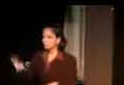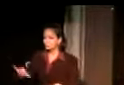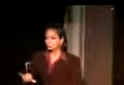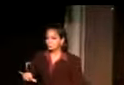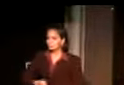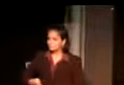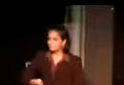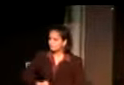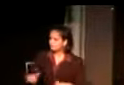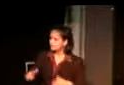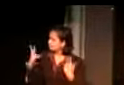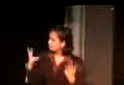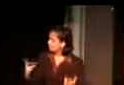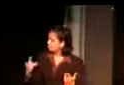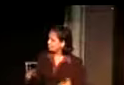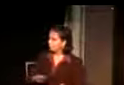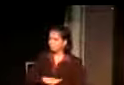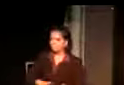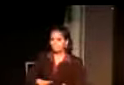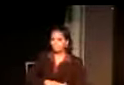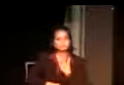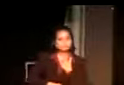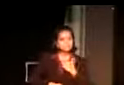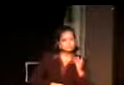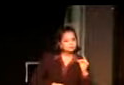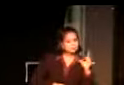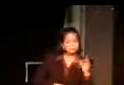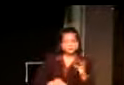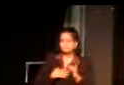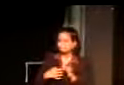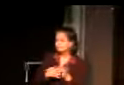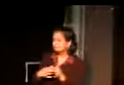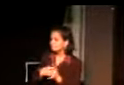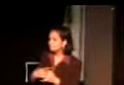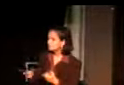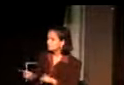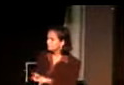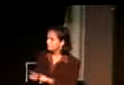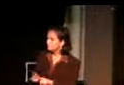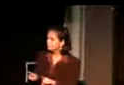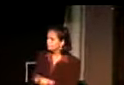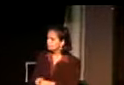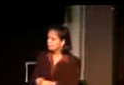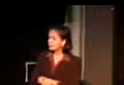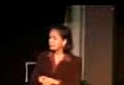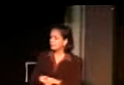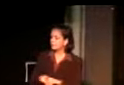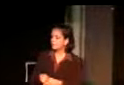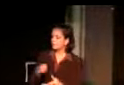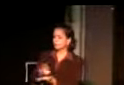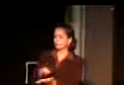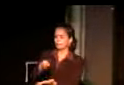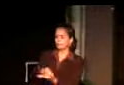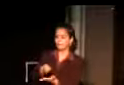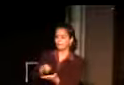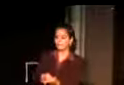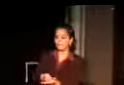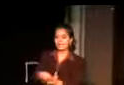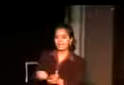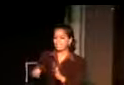a sofrer a fome a sede o peso das disciplinas espirituais que